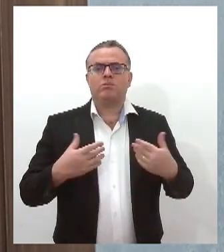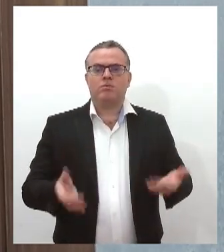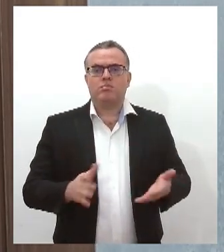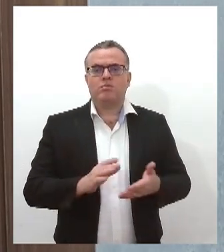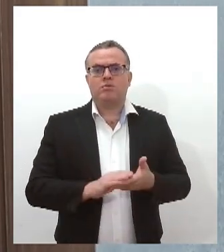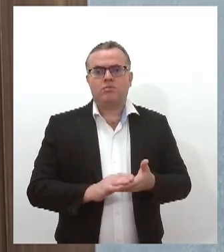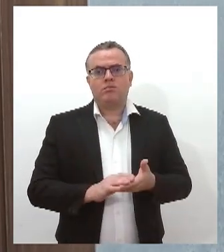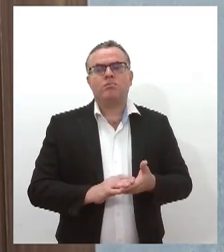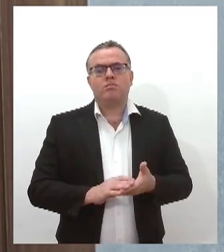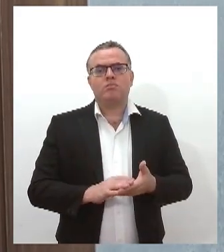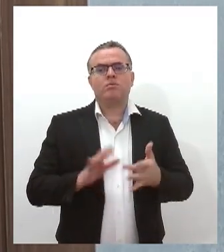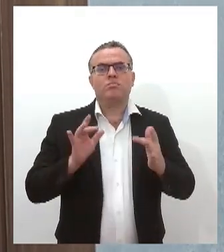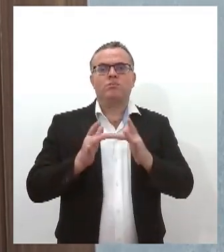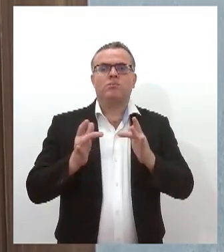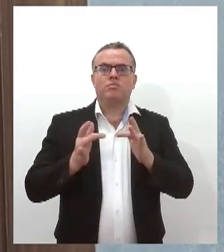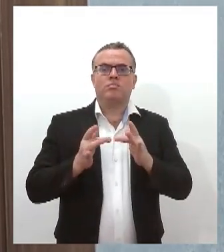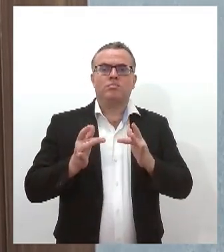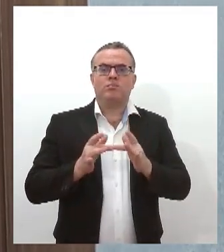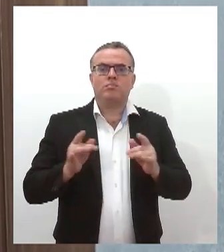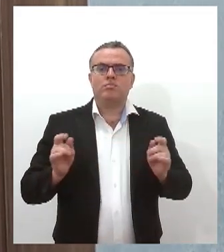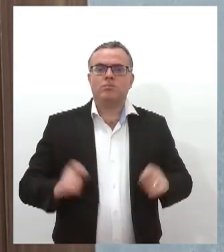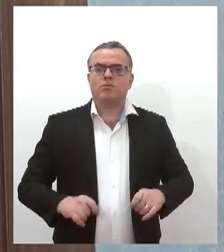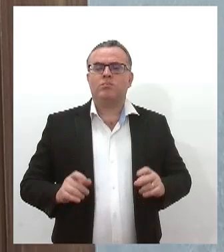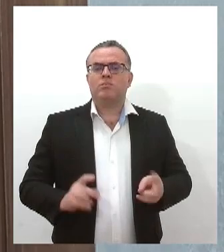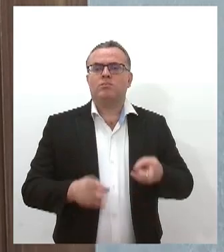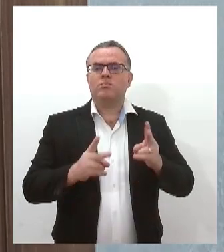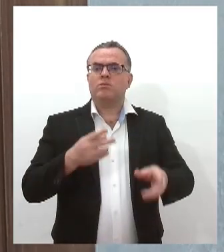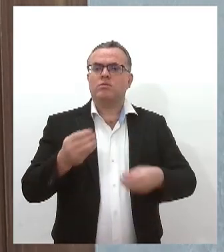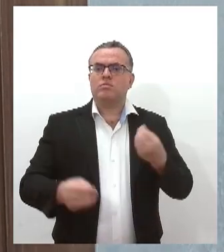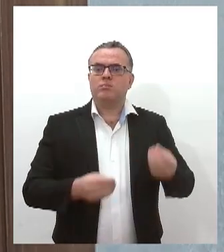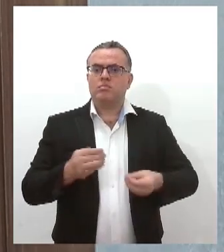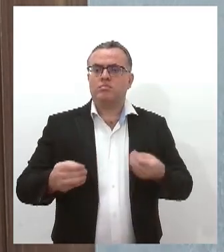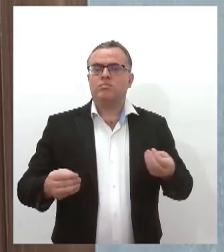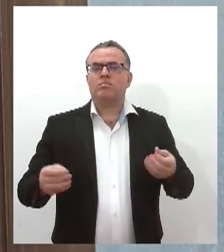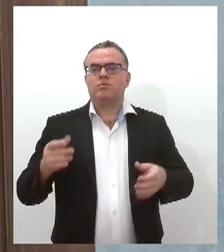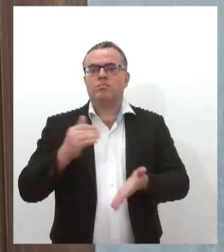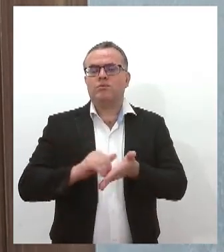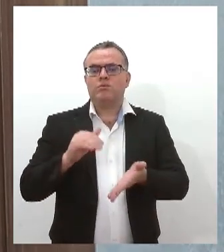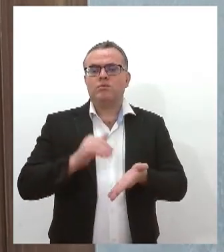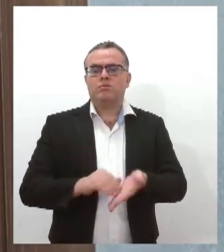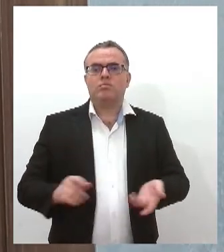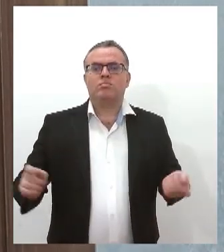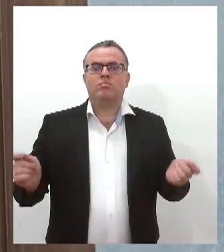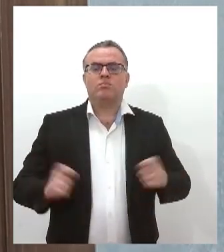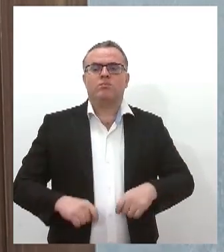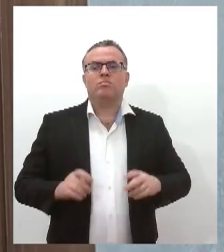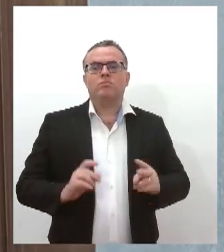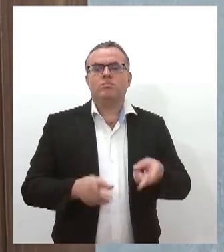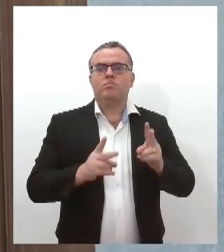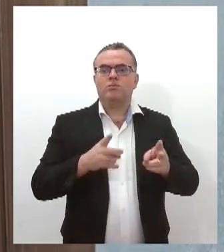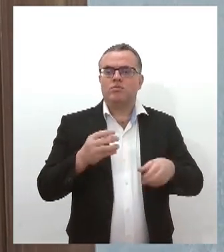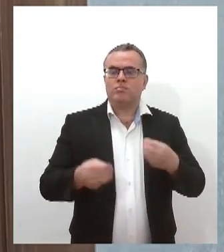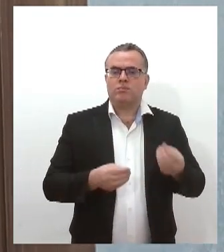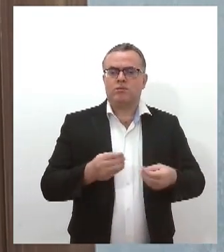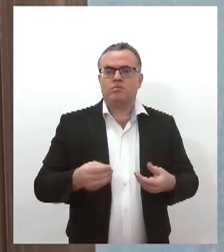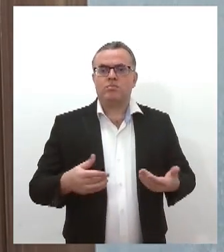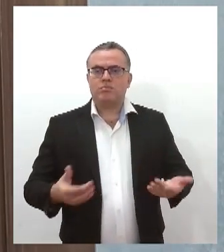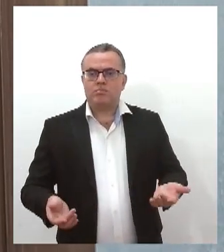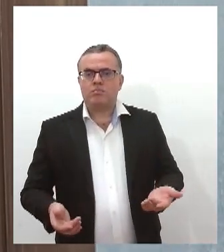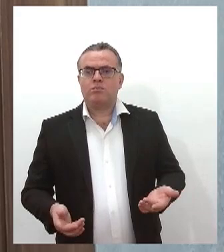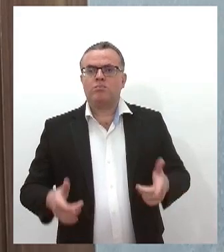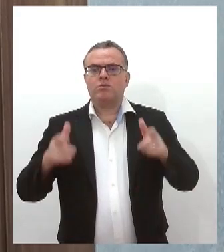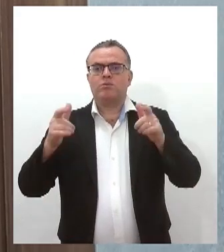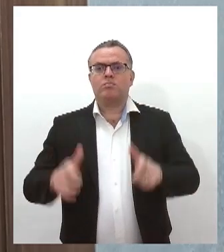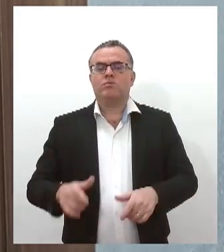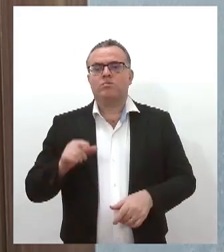contato com ele, porque a UNALI, a Secretaria das Cidades, hoje conhecida como Comissão das Cidades, ela tem uma cadeira nesse conselho, e